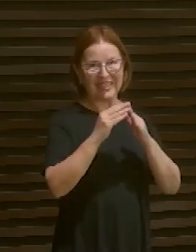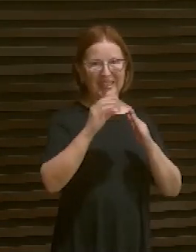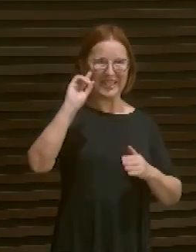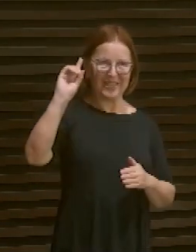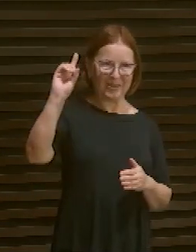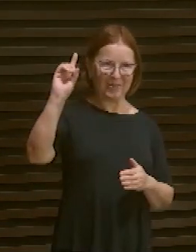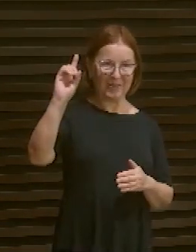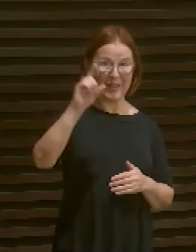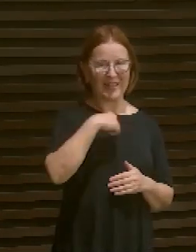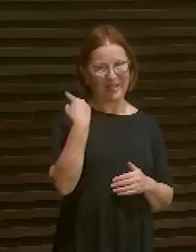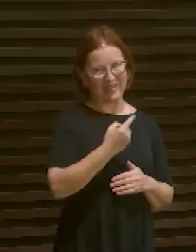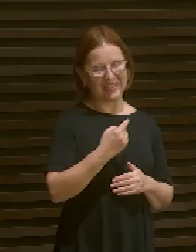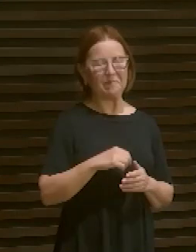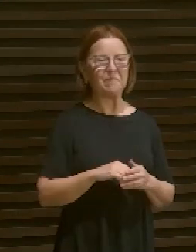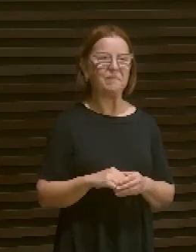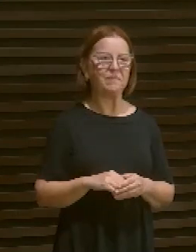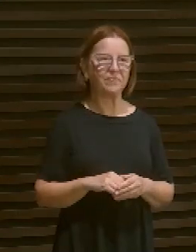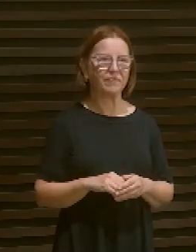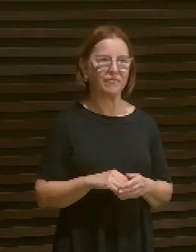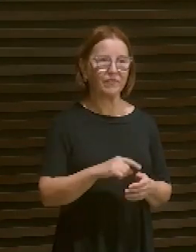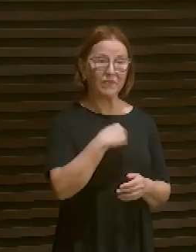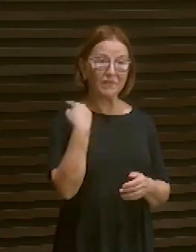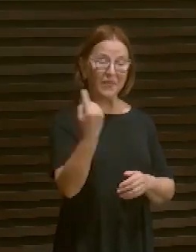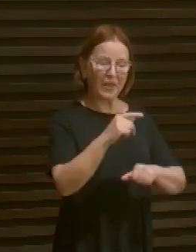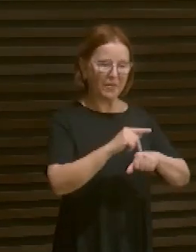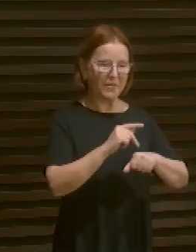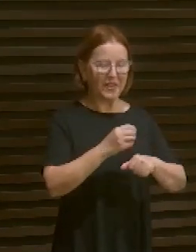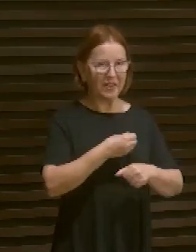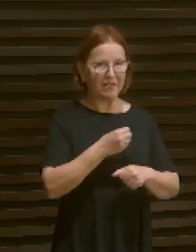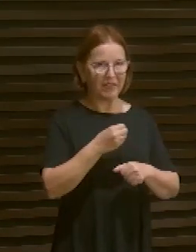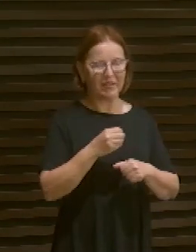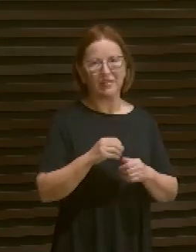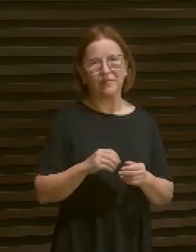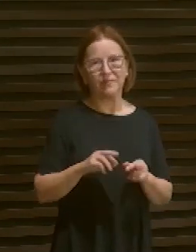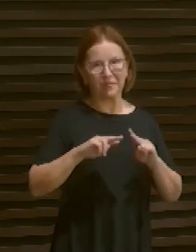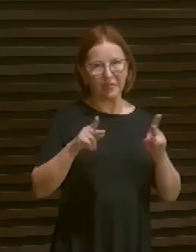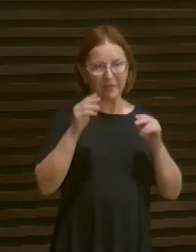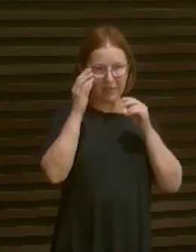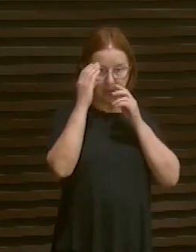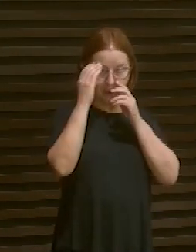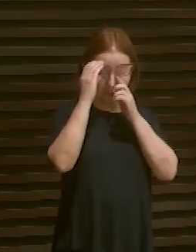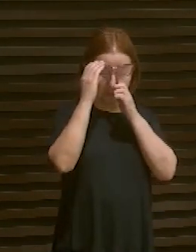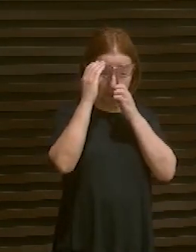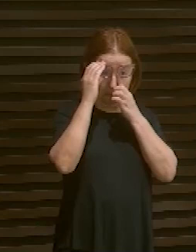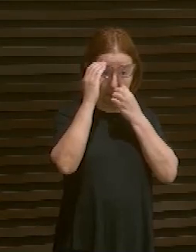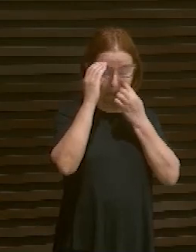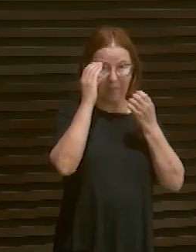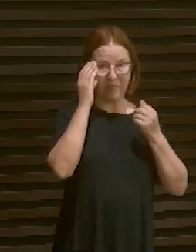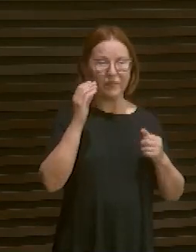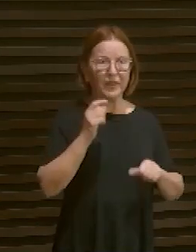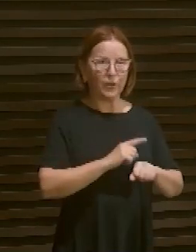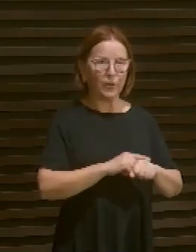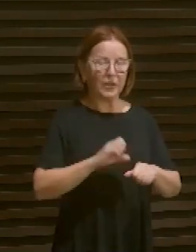nós. Nós somos as pedras vivas, diferente do templo de Salomão, que